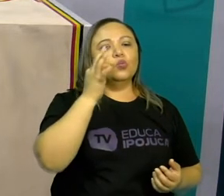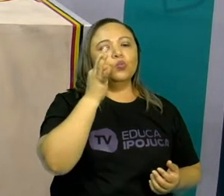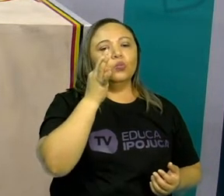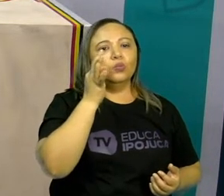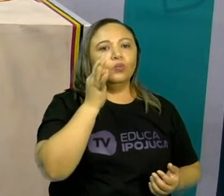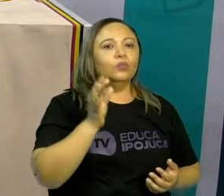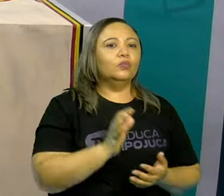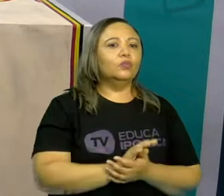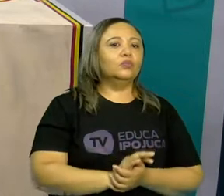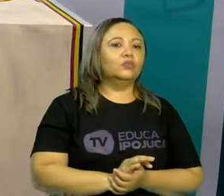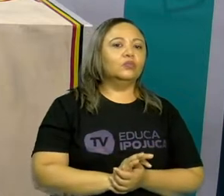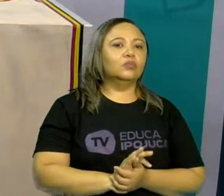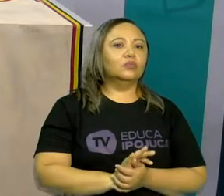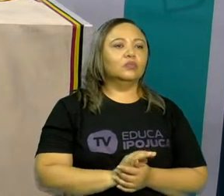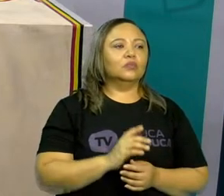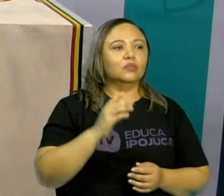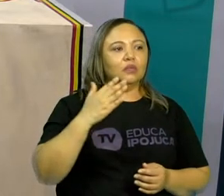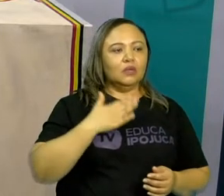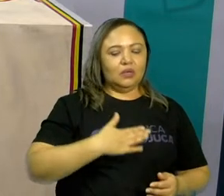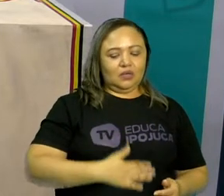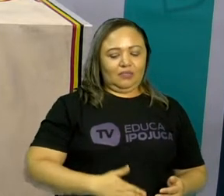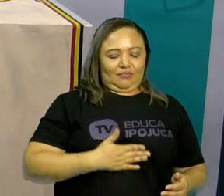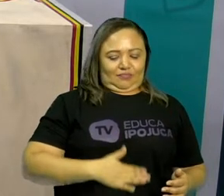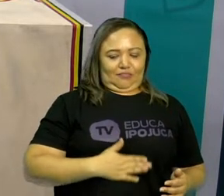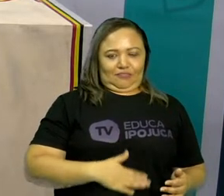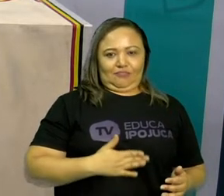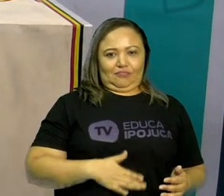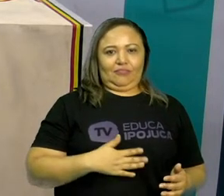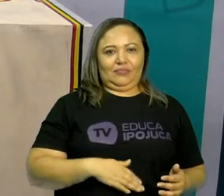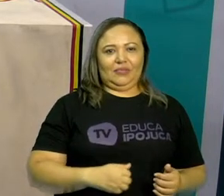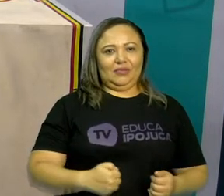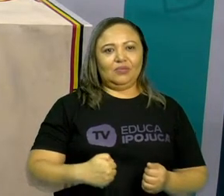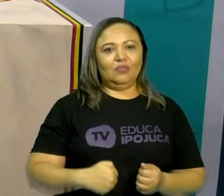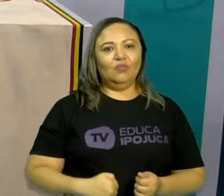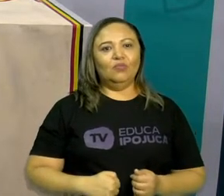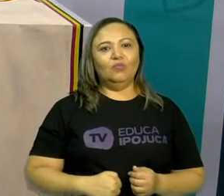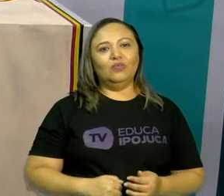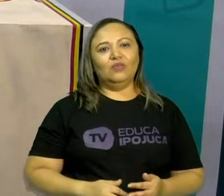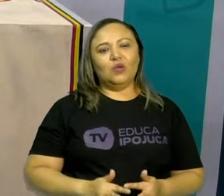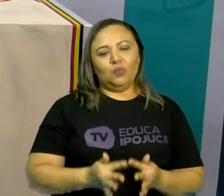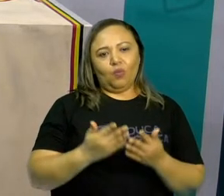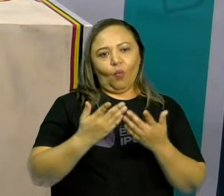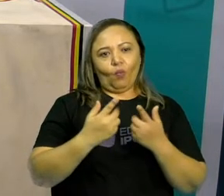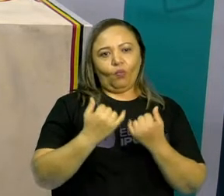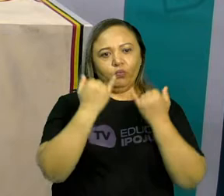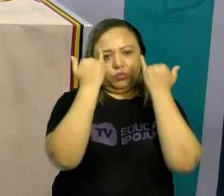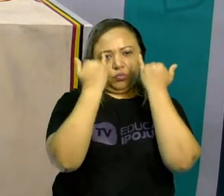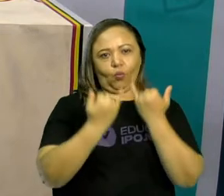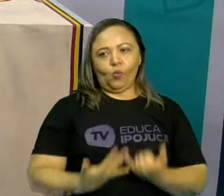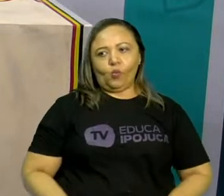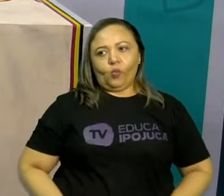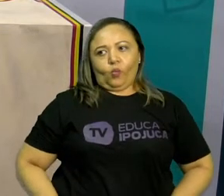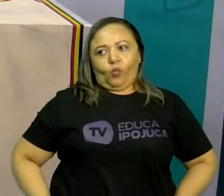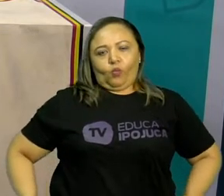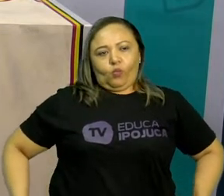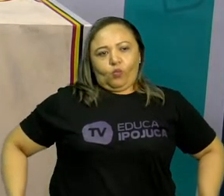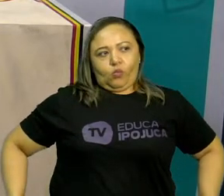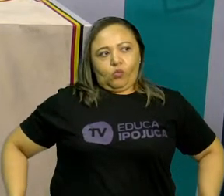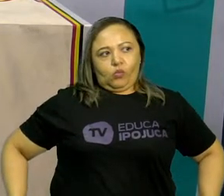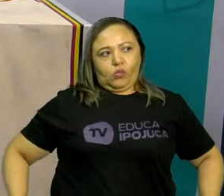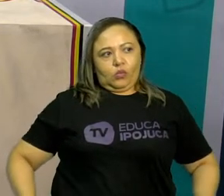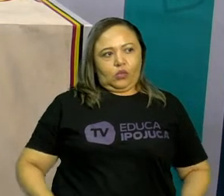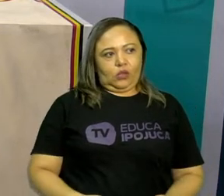Ratinho aí passou a mãozinha na barriguinha de estar eu estou com fome